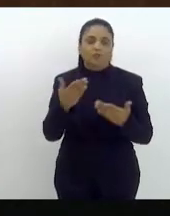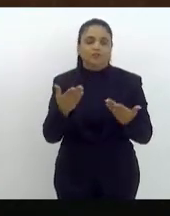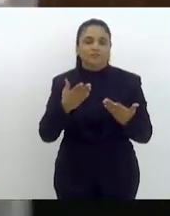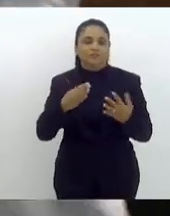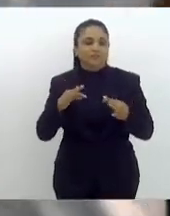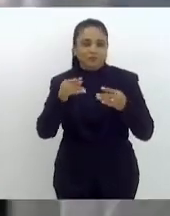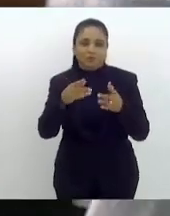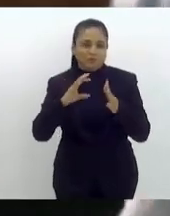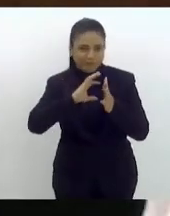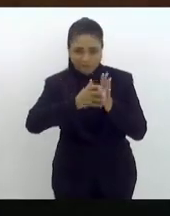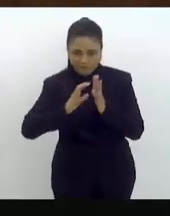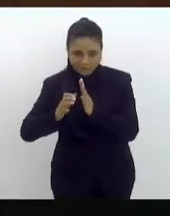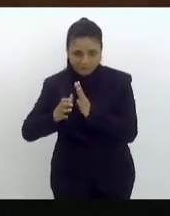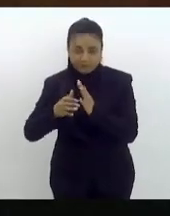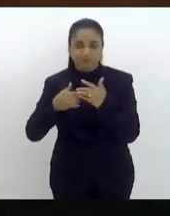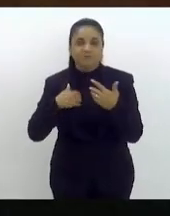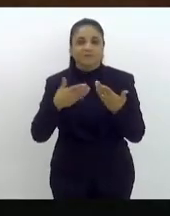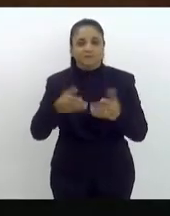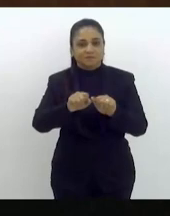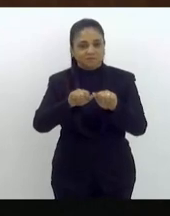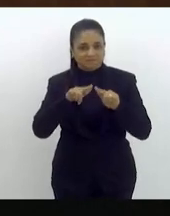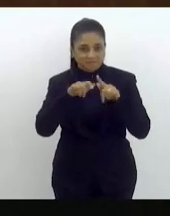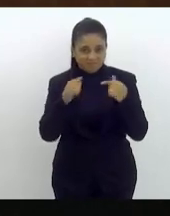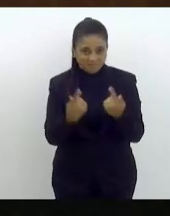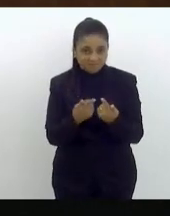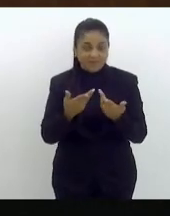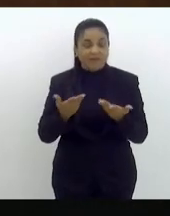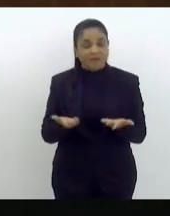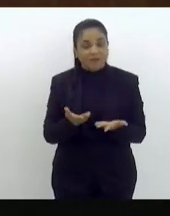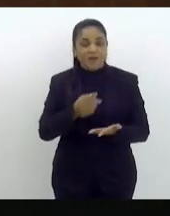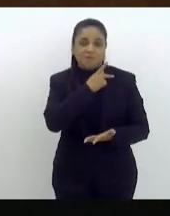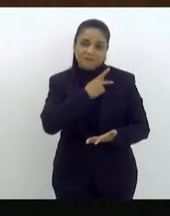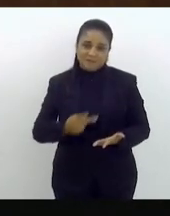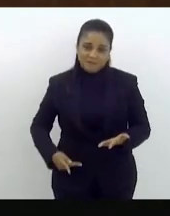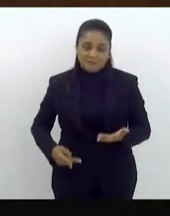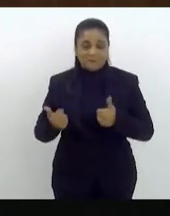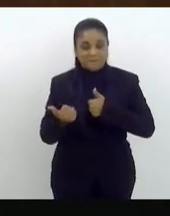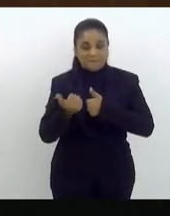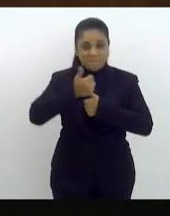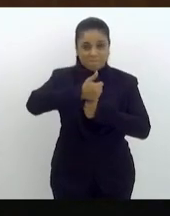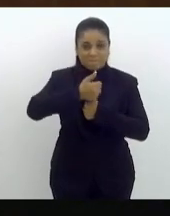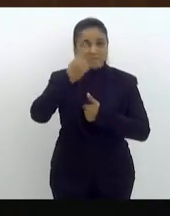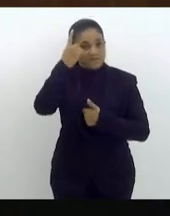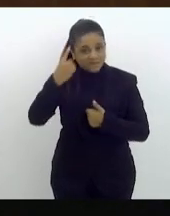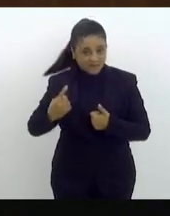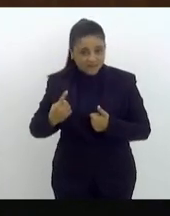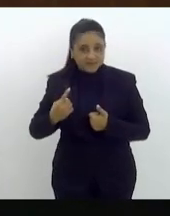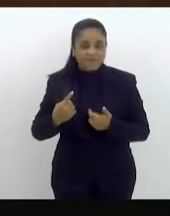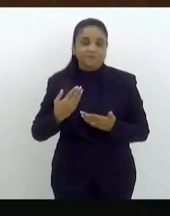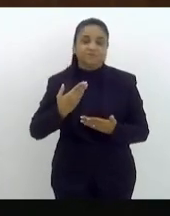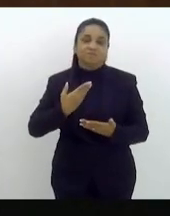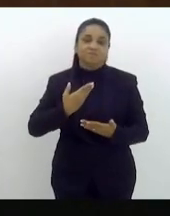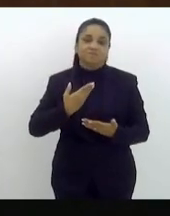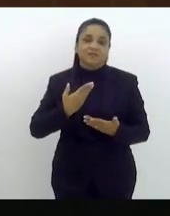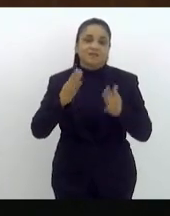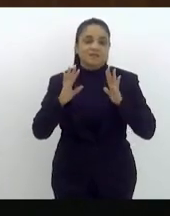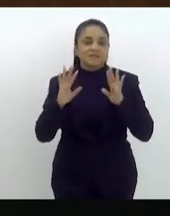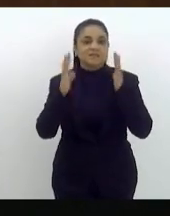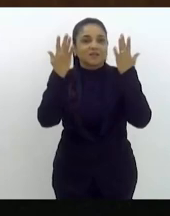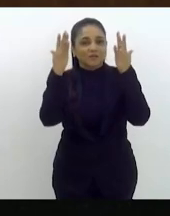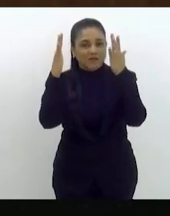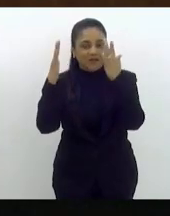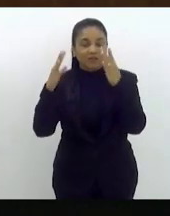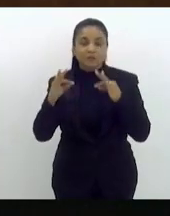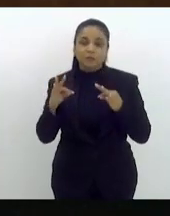desse Parlamento minha agora presidenta Dani Monteiro companheira eu queria saudar por todo o estado do Rio de Janeiro